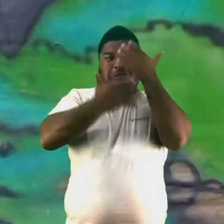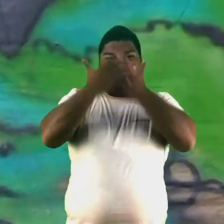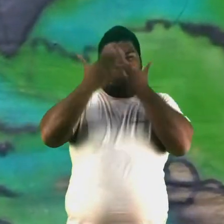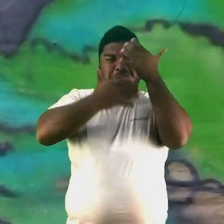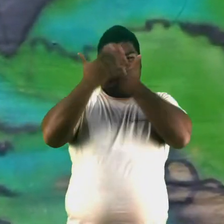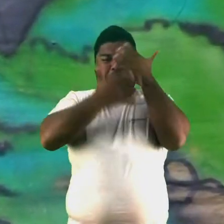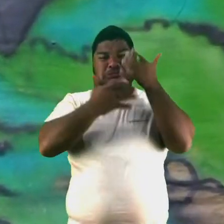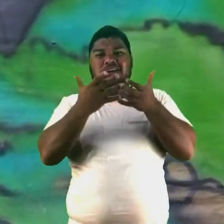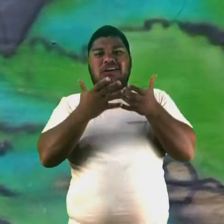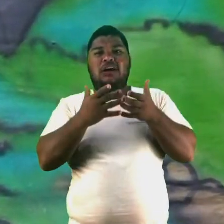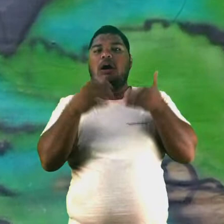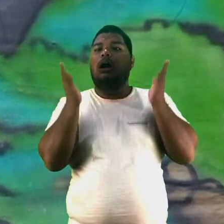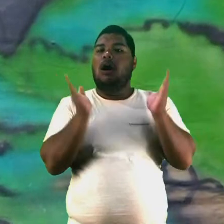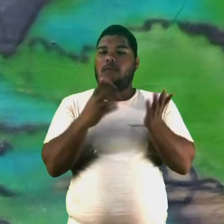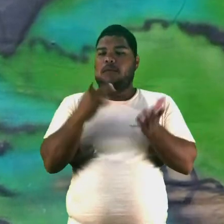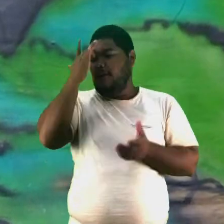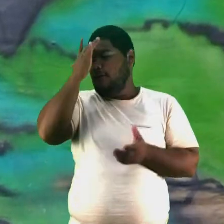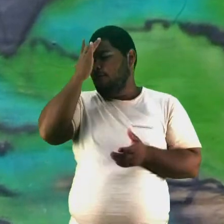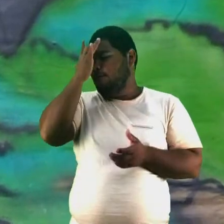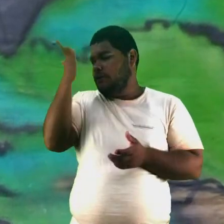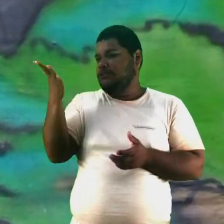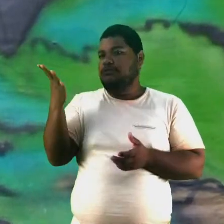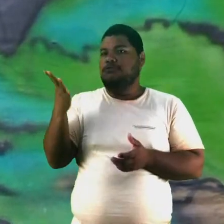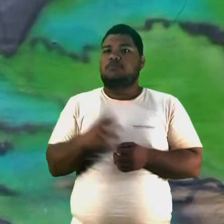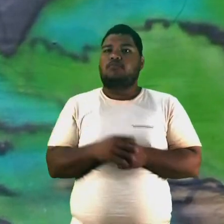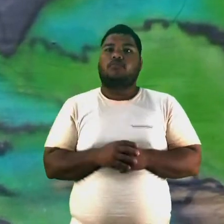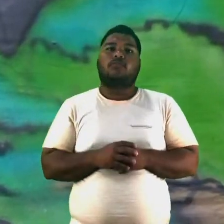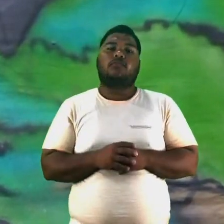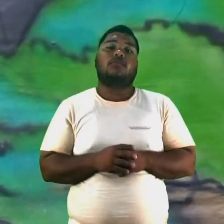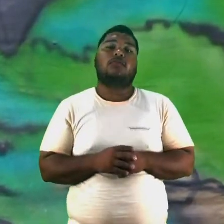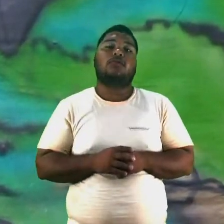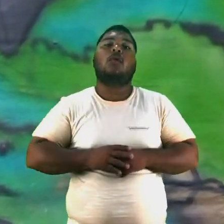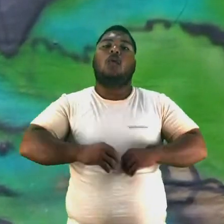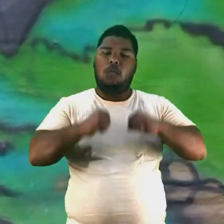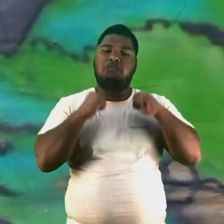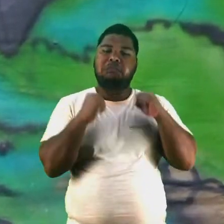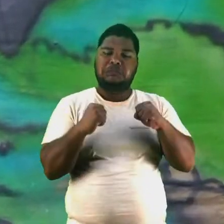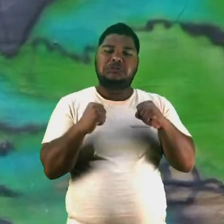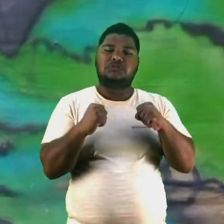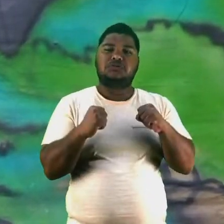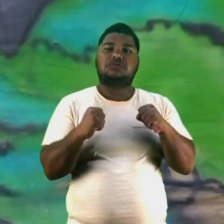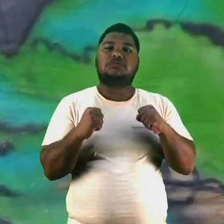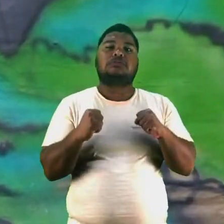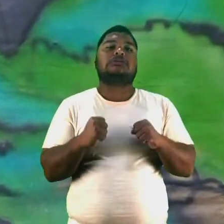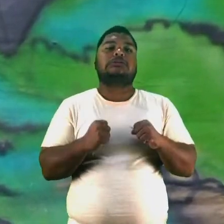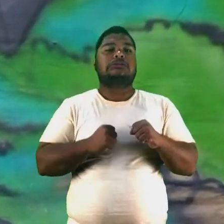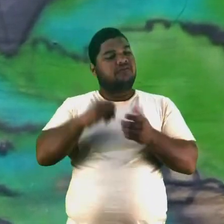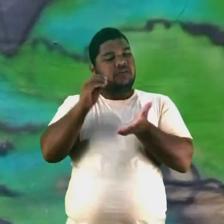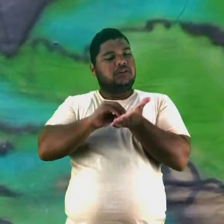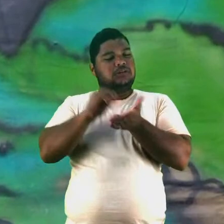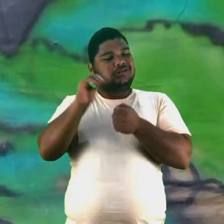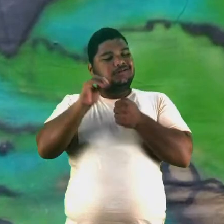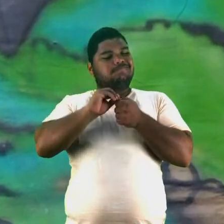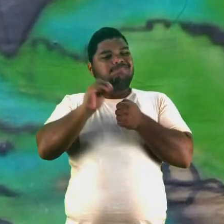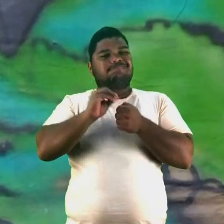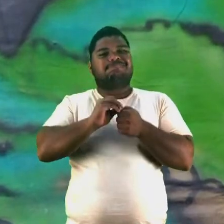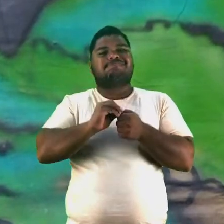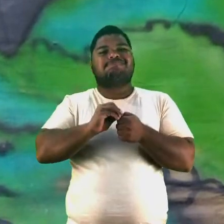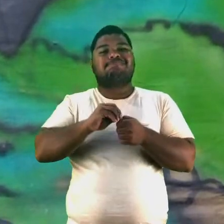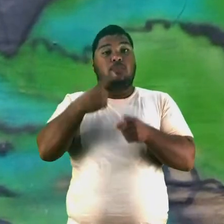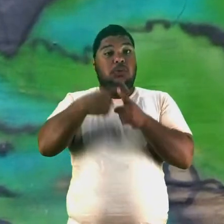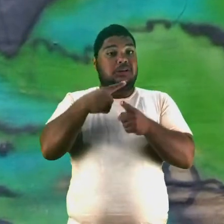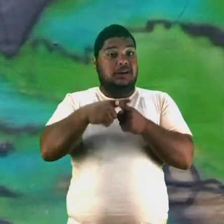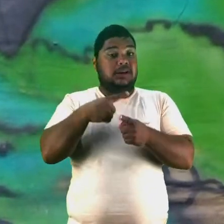tornar fácil, ou possível de ser realizado, porque esta palavra tem um poder